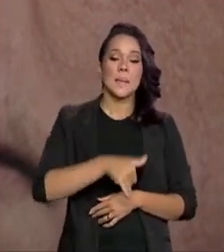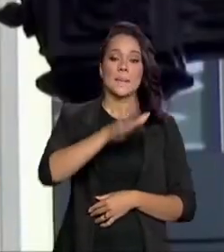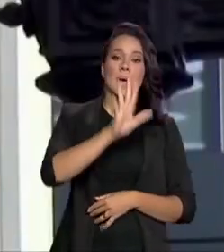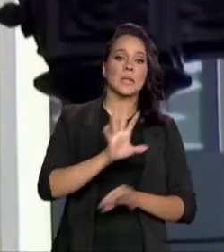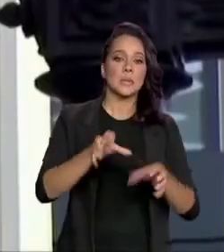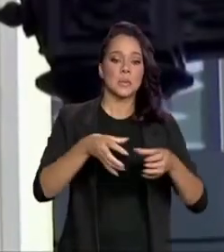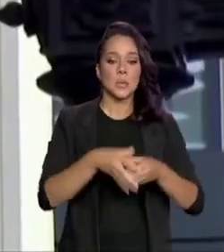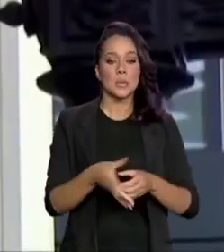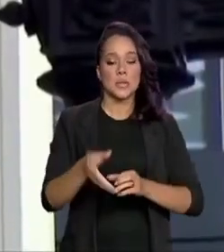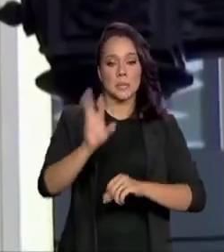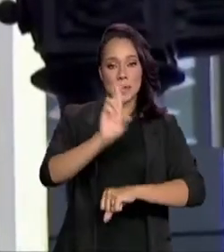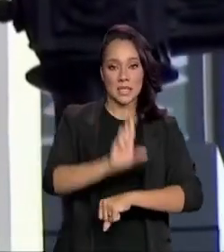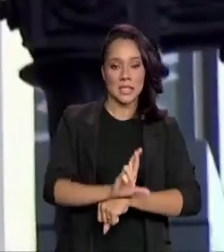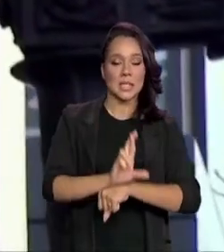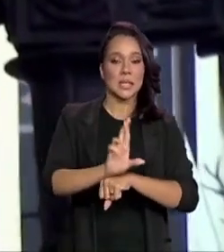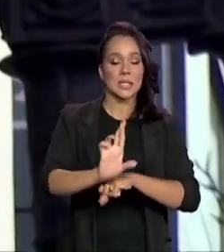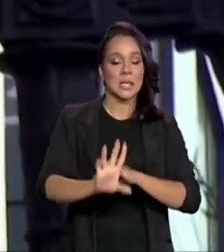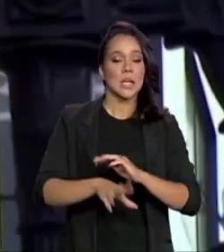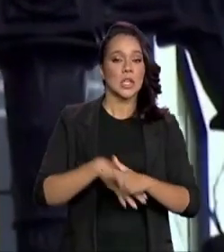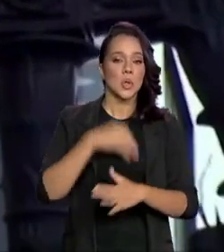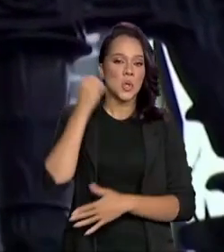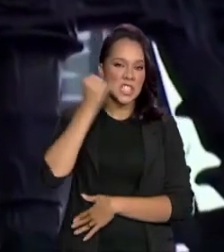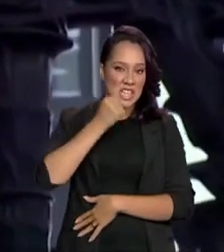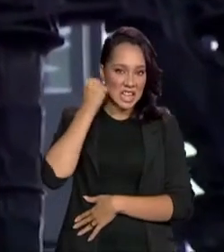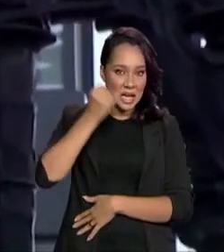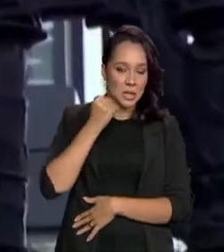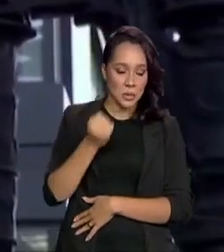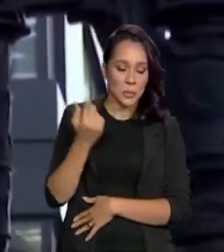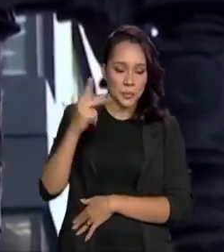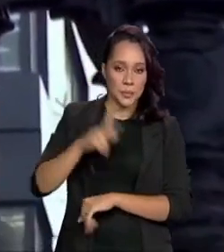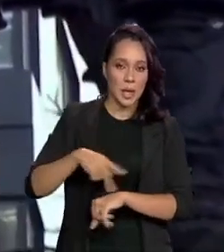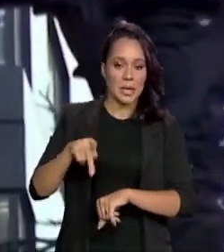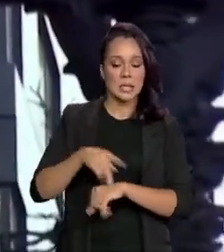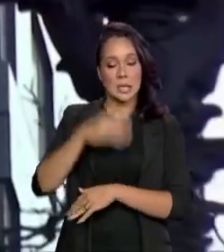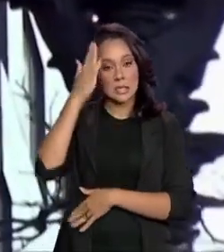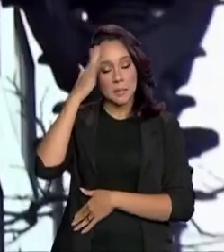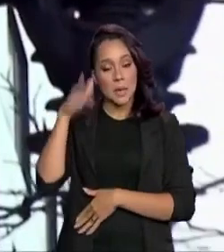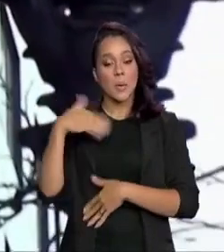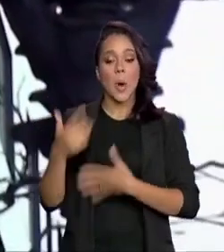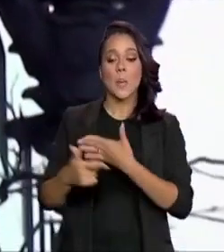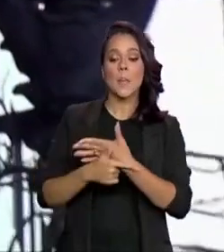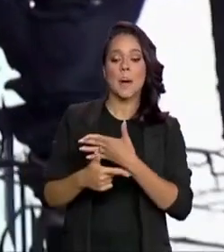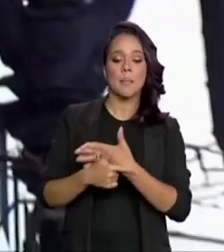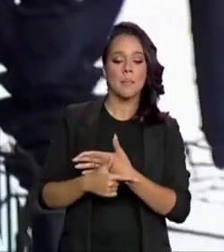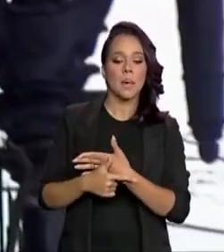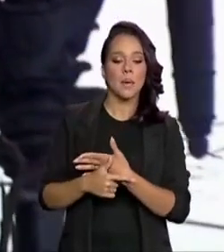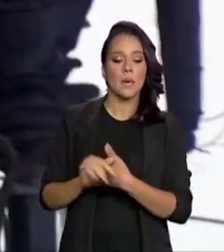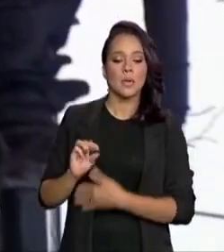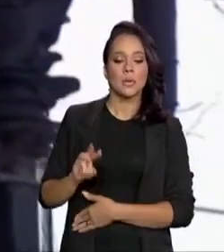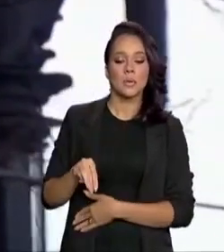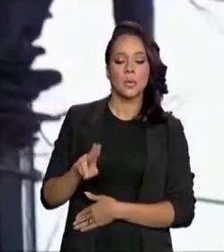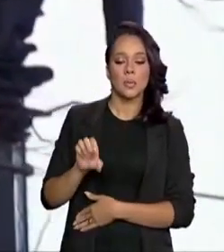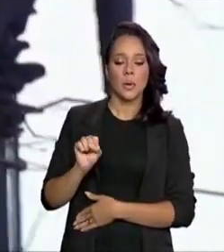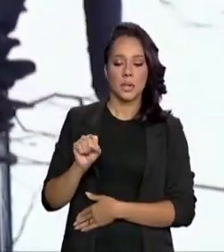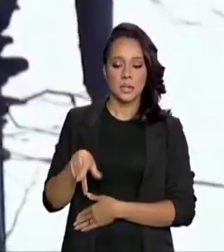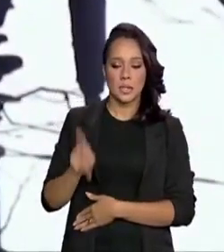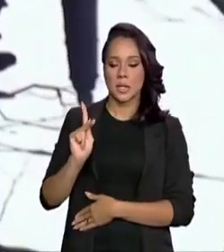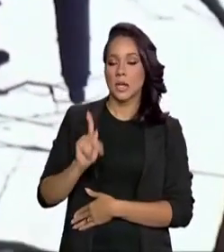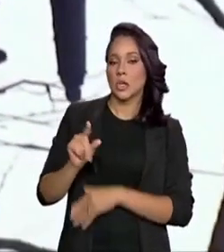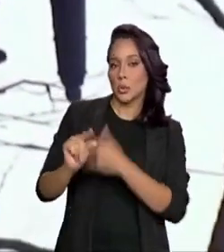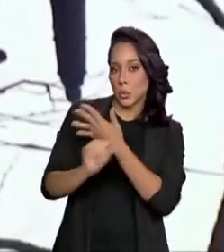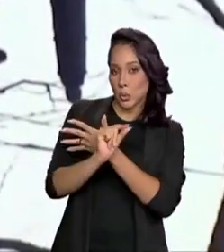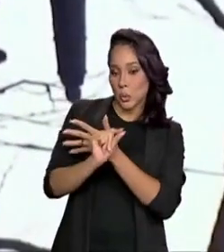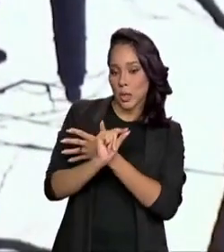Câmara dos Representantes e no Senado. A questão é saber que papel Elon Musk e o Twitter vão ter aí